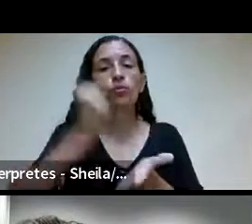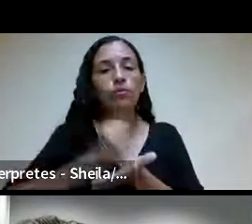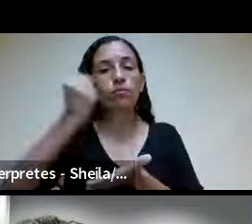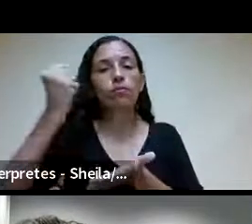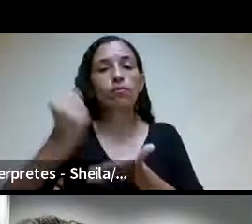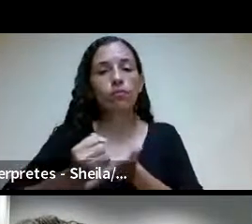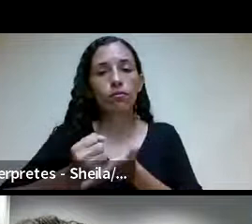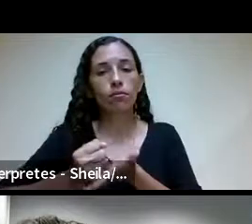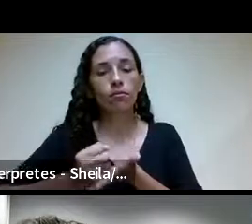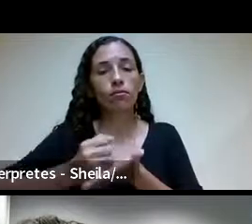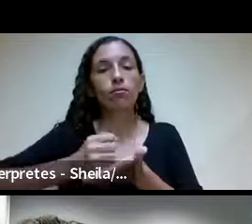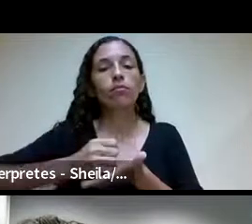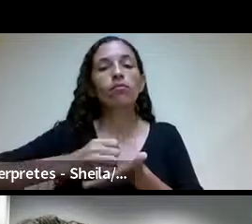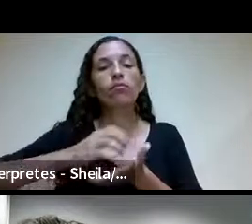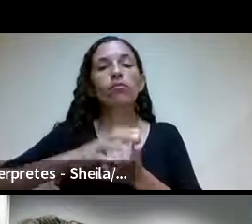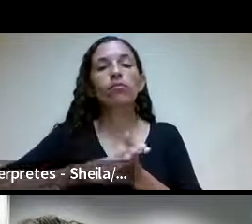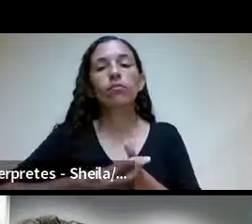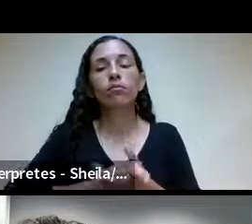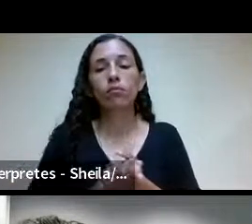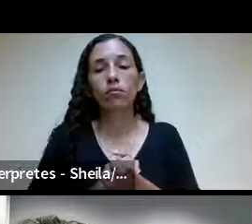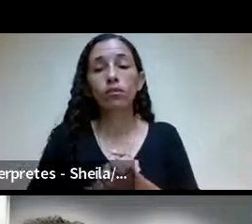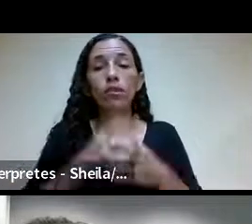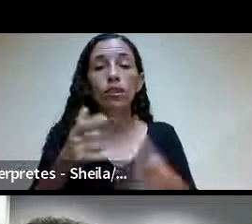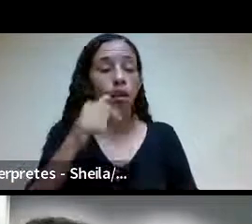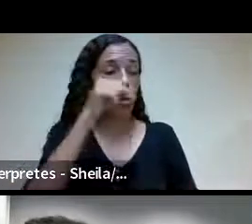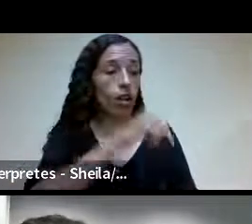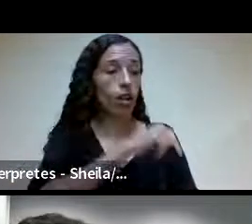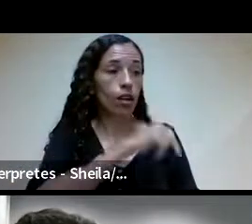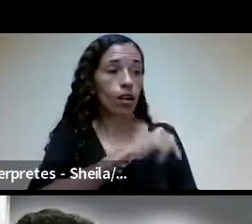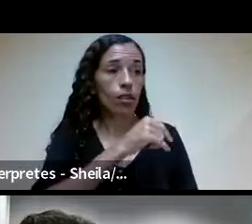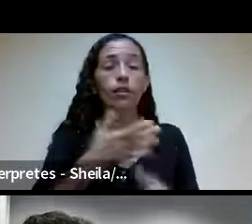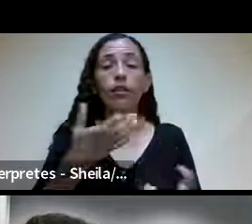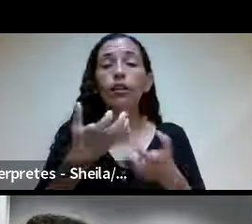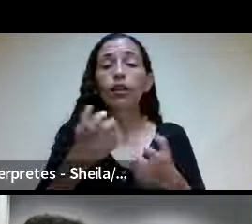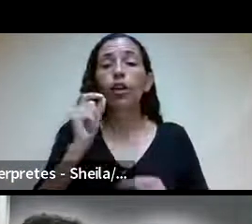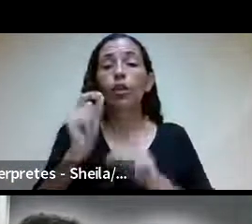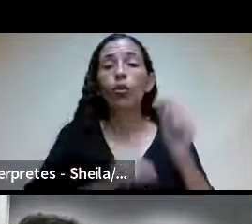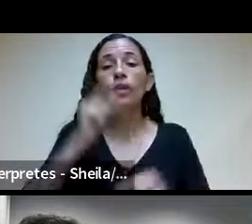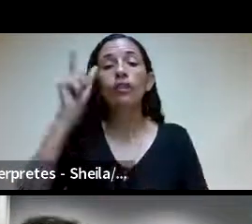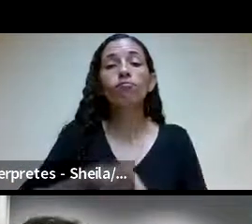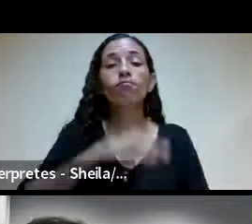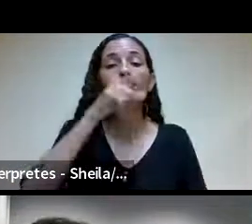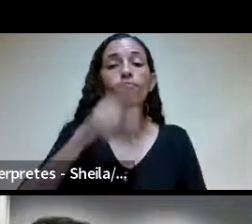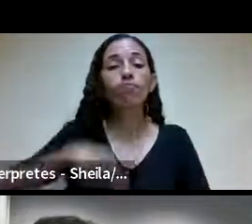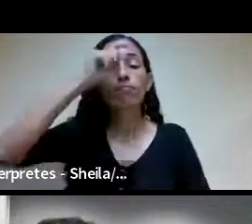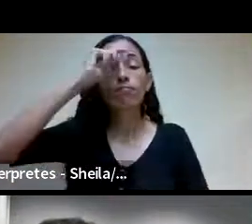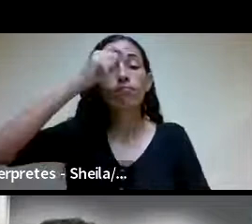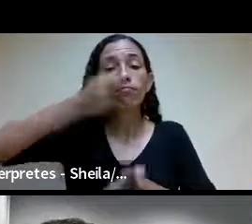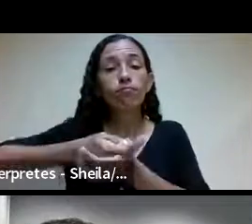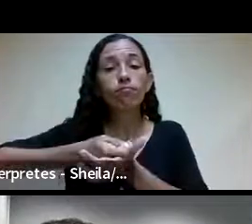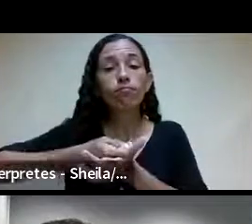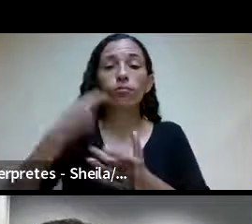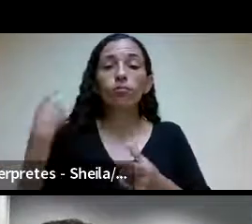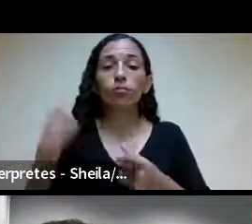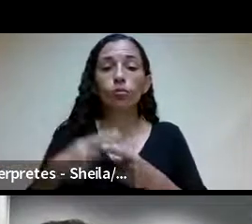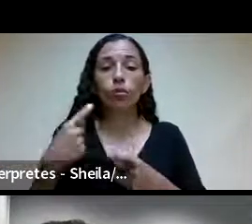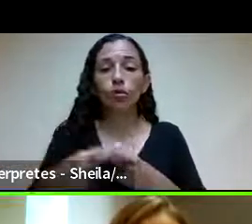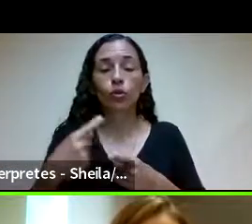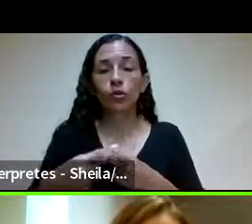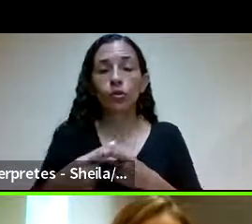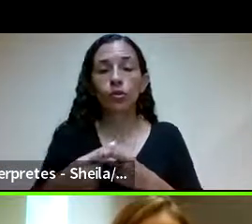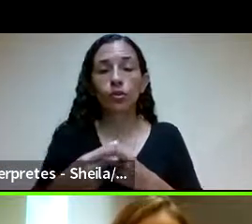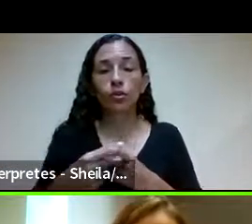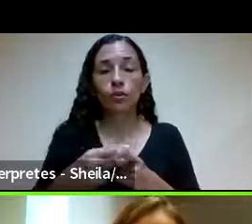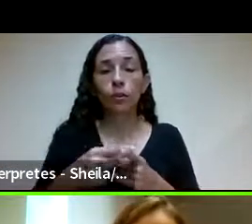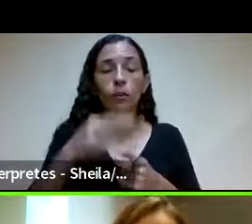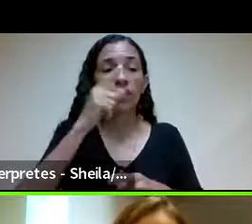tudo sendo lavrado a competente certidão. Então, a parte autora pretende desconstituir essa decisão, argumentando que foi citada por direcionamento de